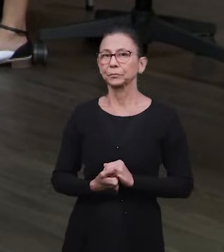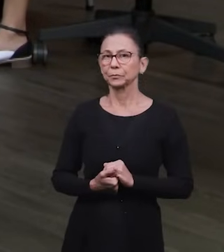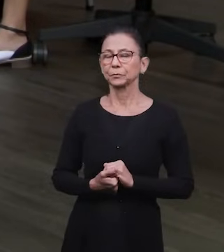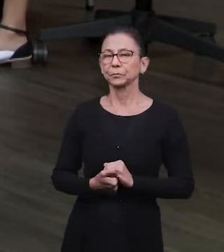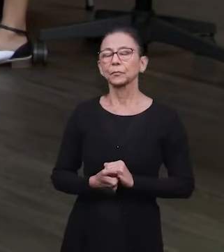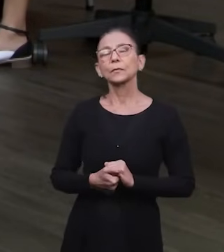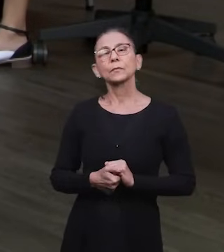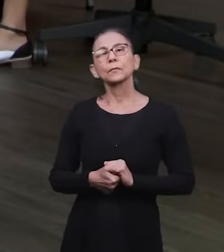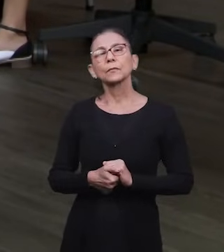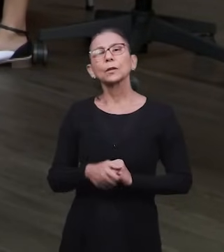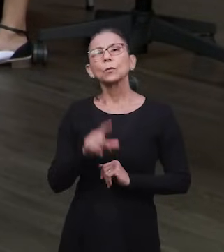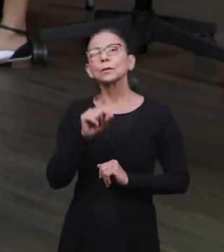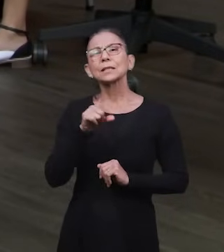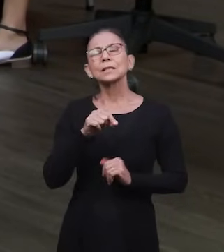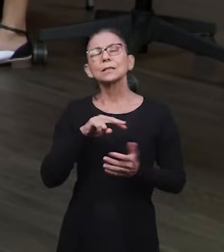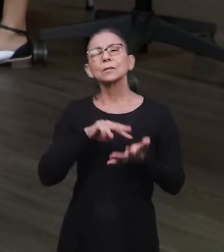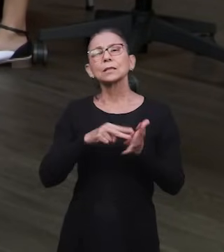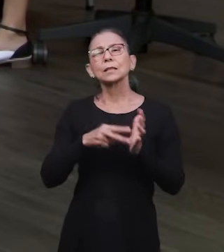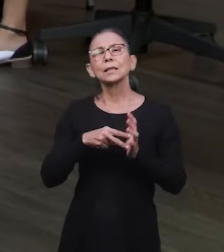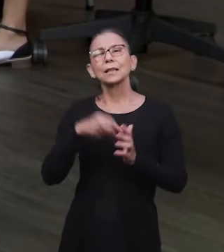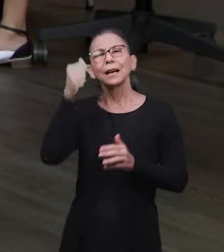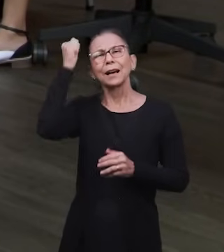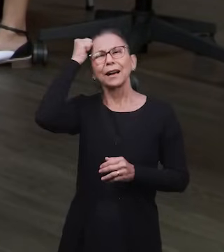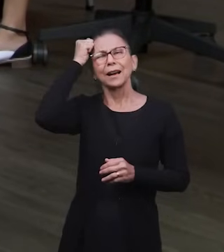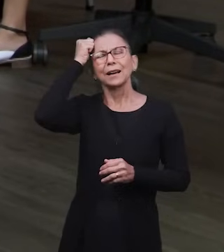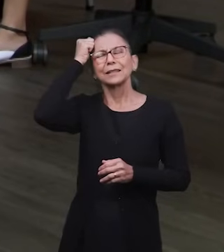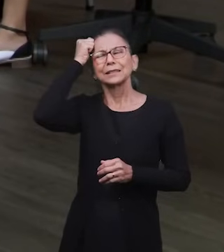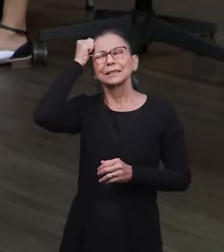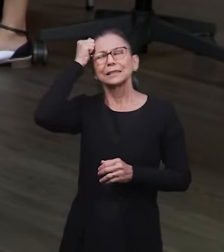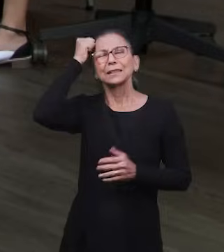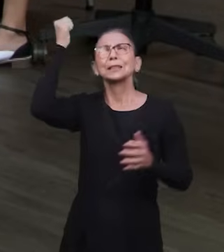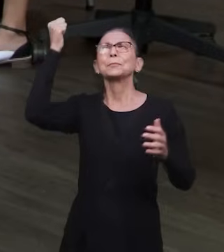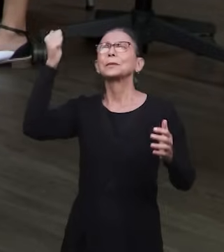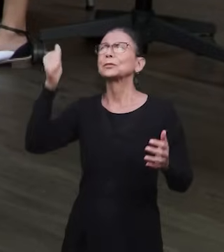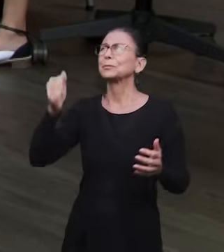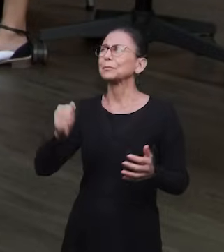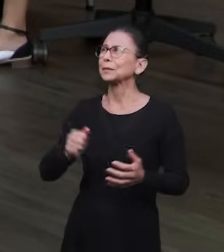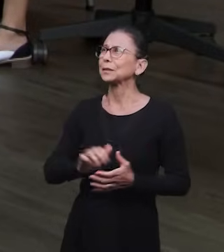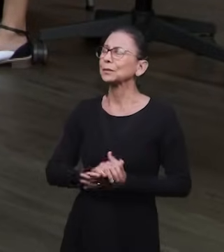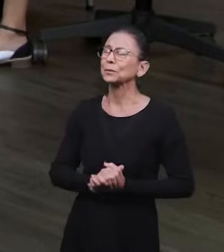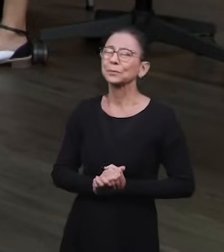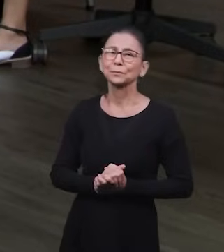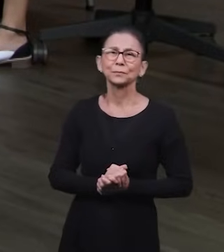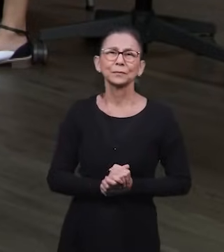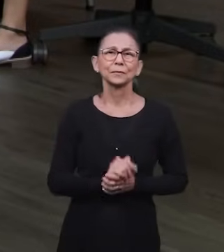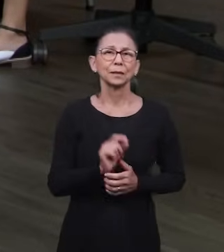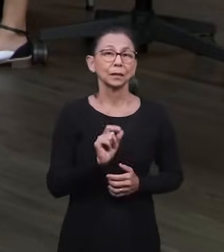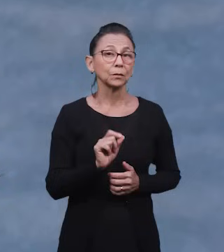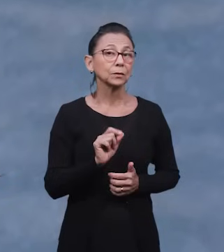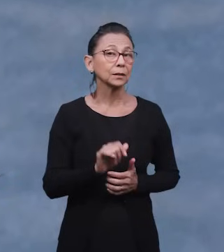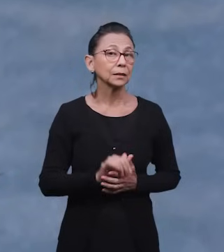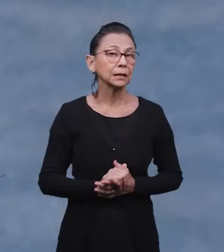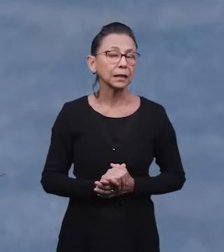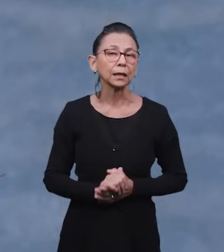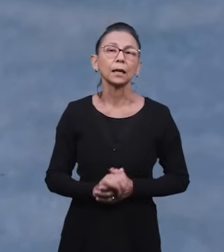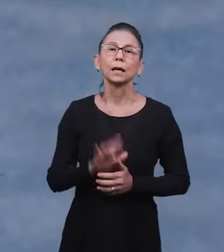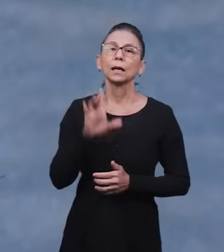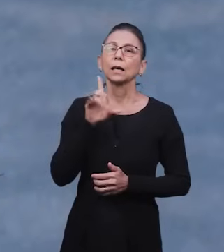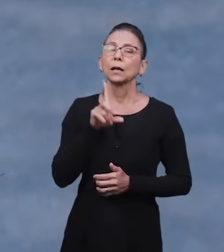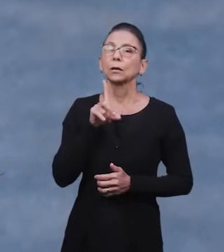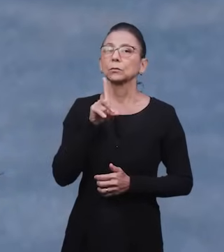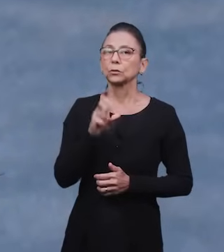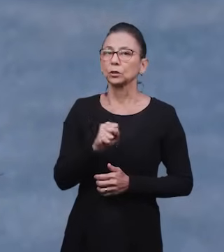arrependimento? Arrependimento é aquilo dentro do sentido bíblico, não o arrependimento do que você vê aí. O arrependimento no sentido bíblico é o dia que nós